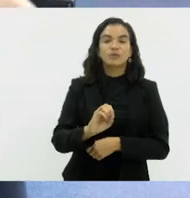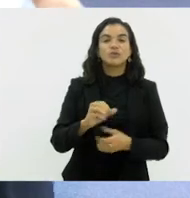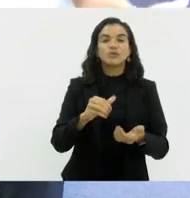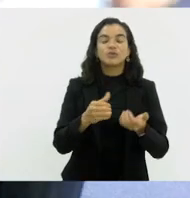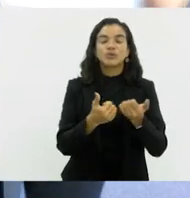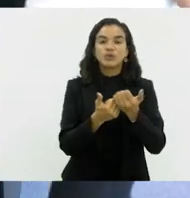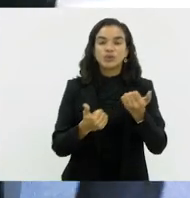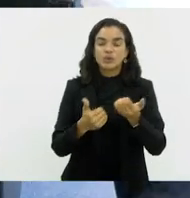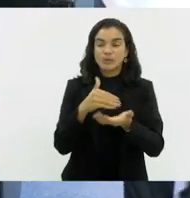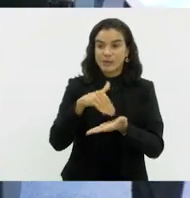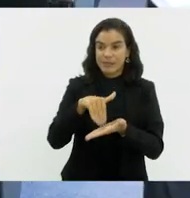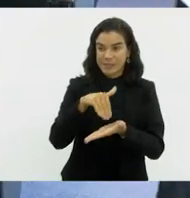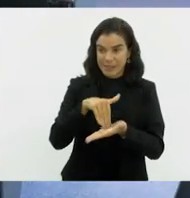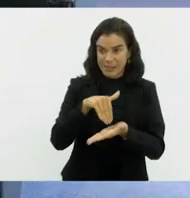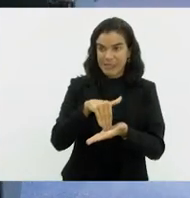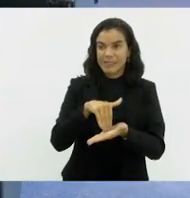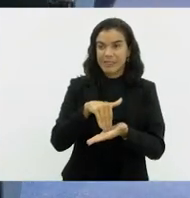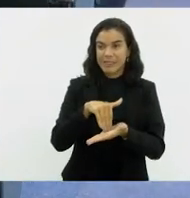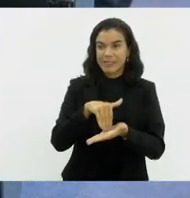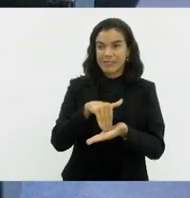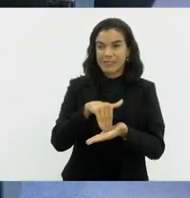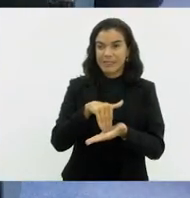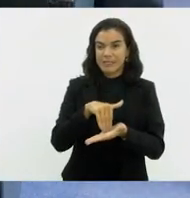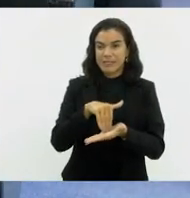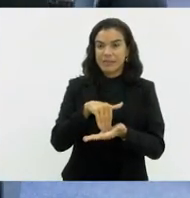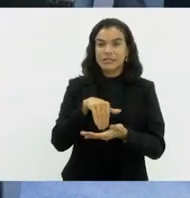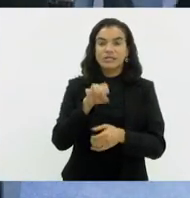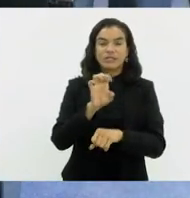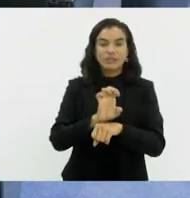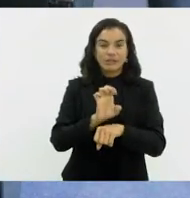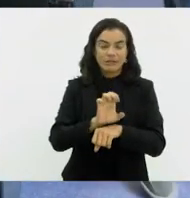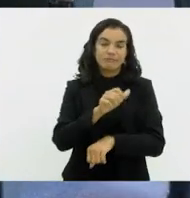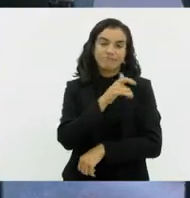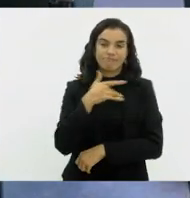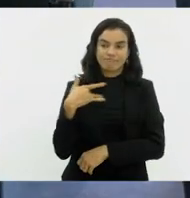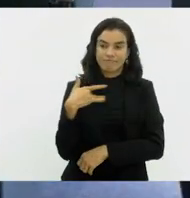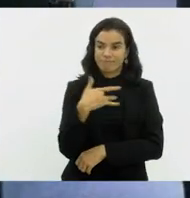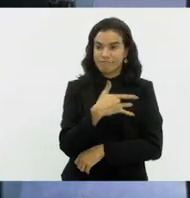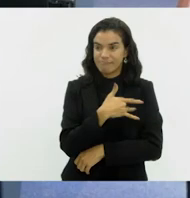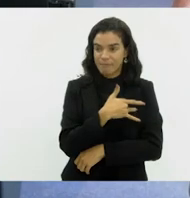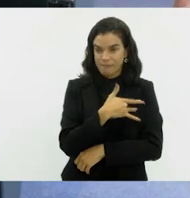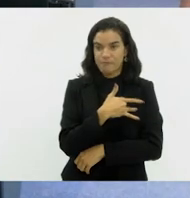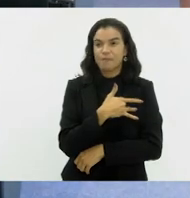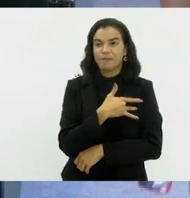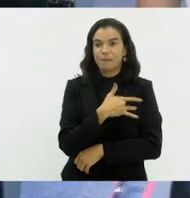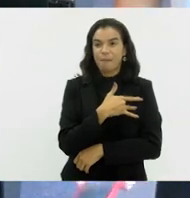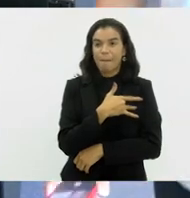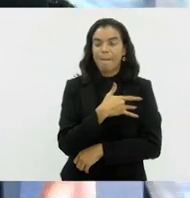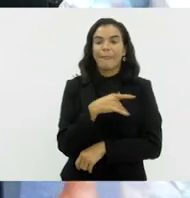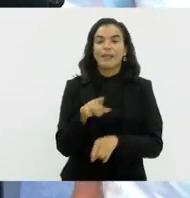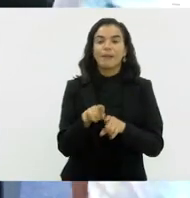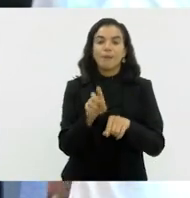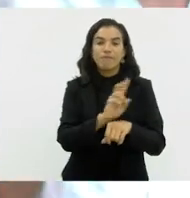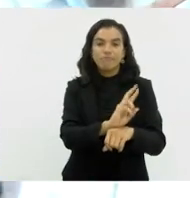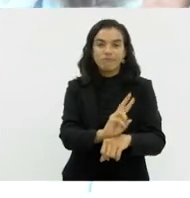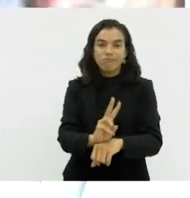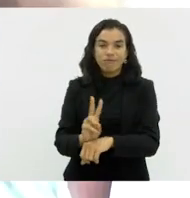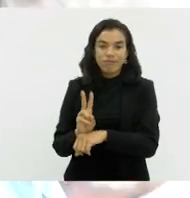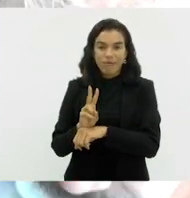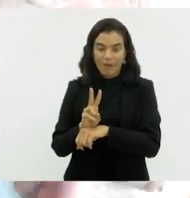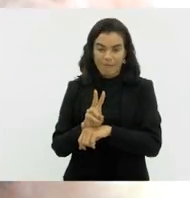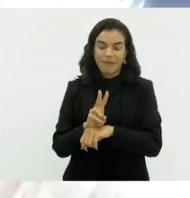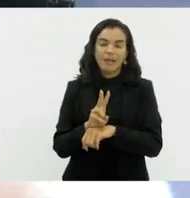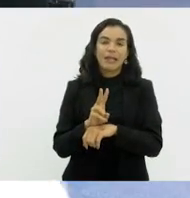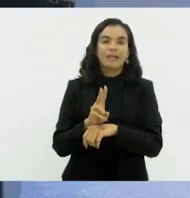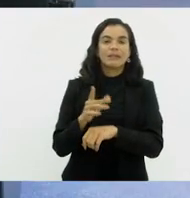Estado da Secretaria de Estado de Saúde, que cuida exatamente, né, da parte da vigilância e atenção à